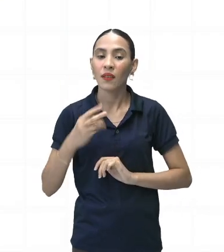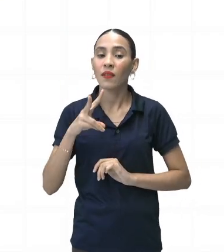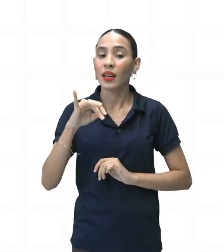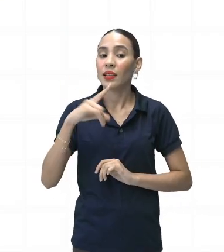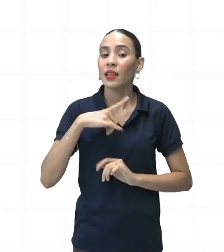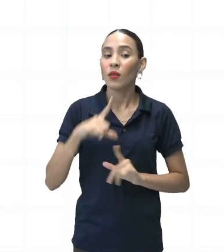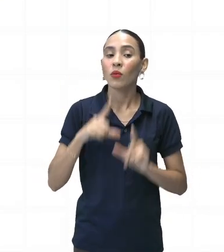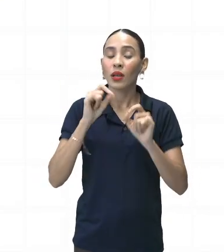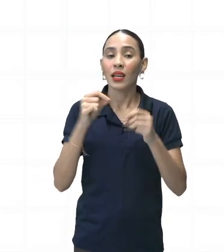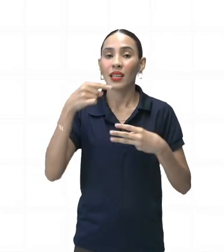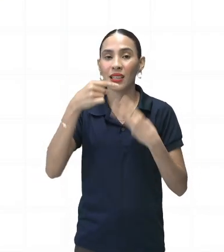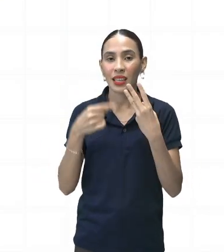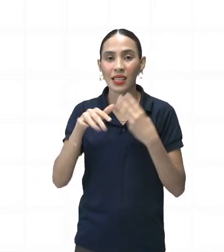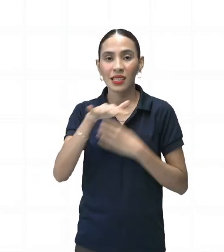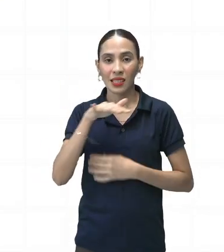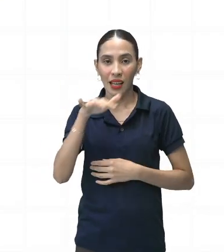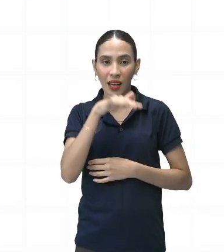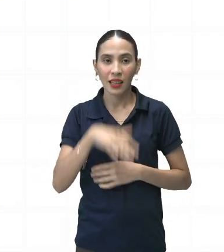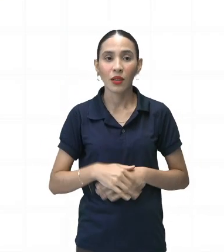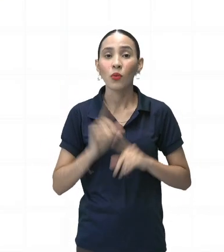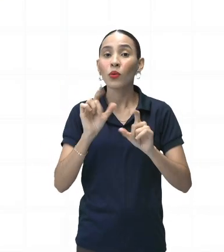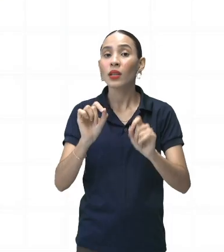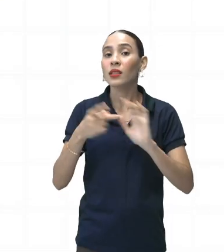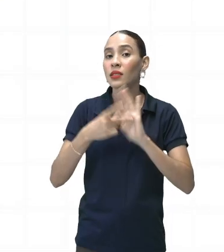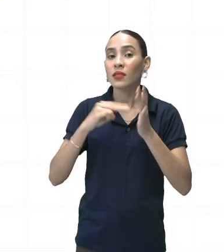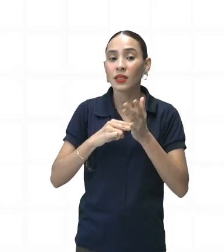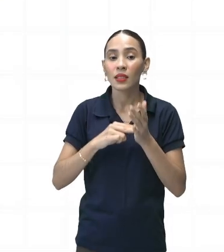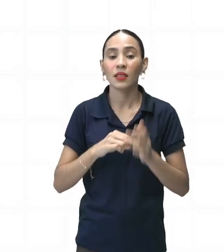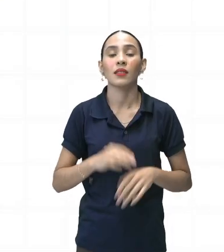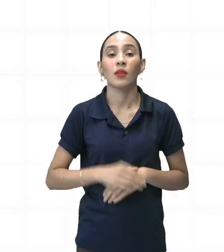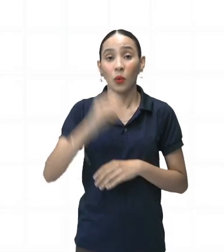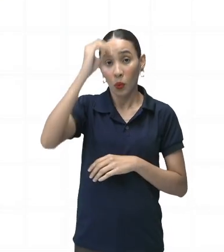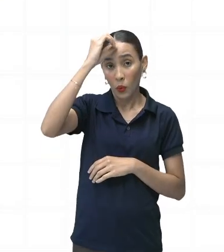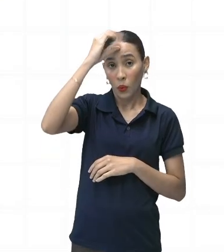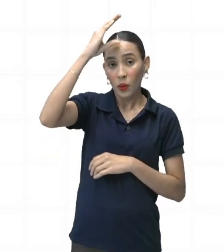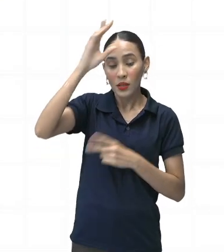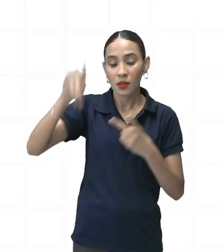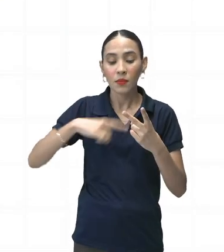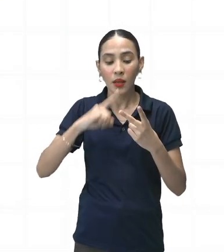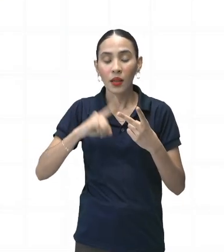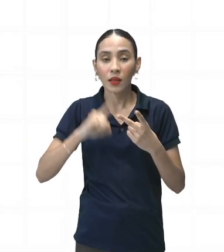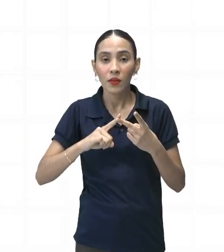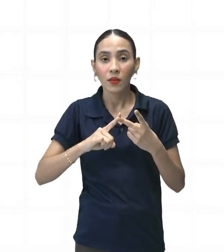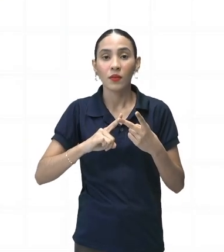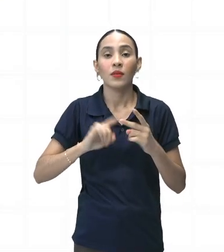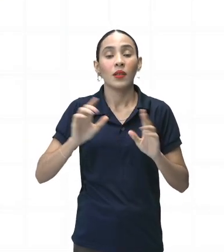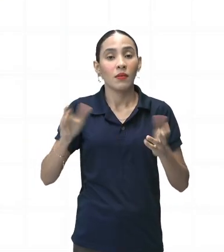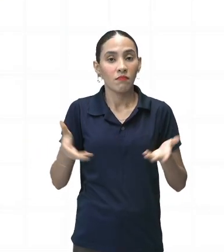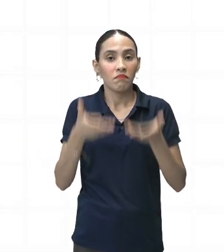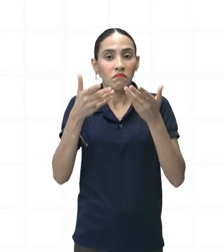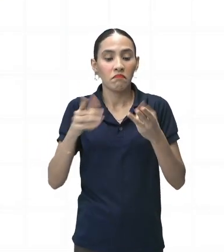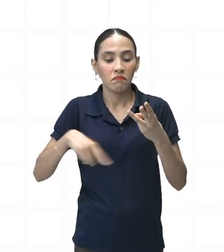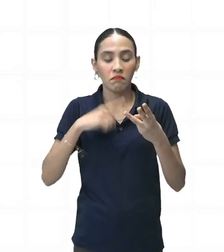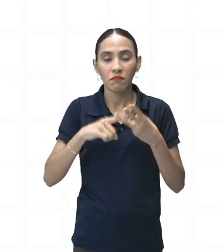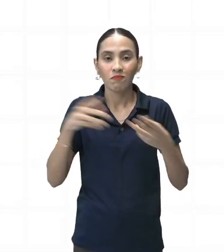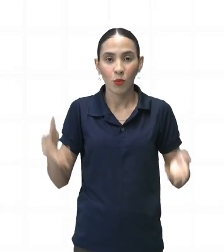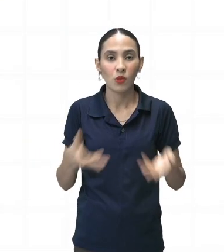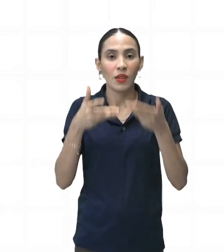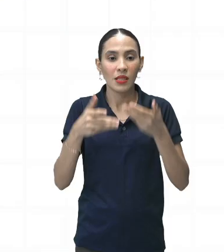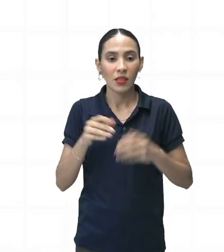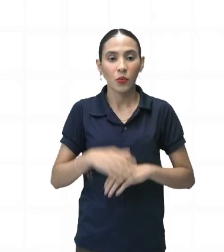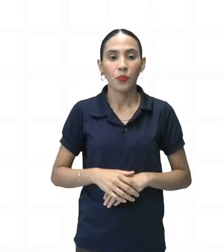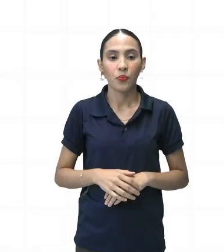envolve essas 3 dimensões. O que seria? Autoconhecimento, a autoestima e